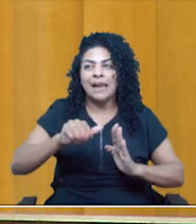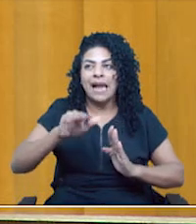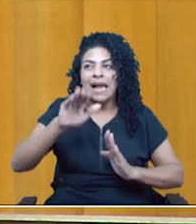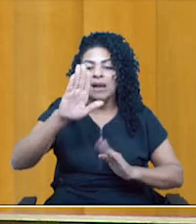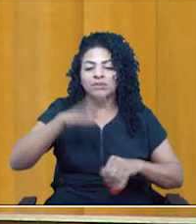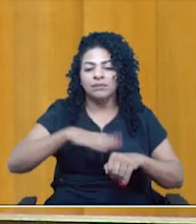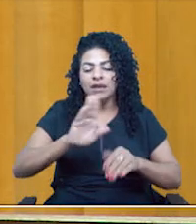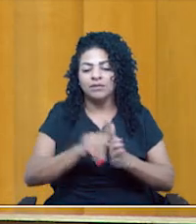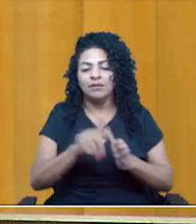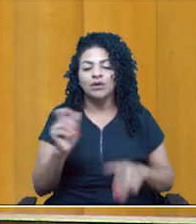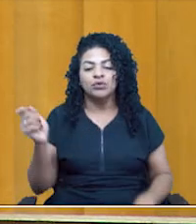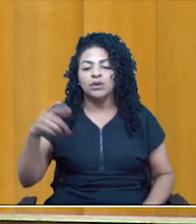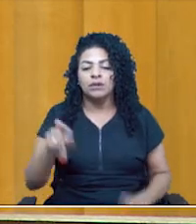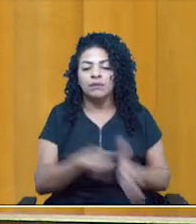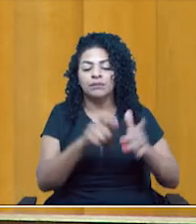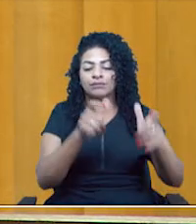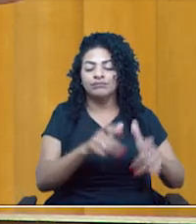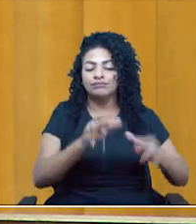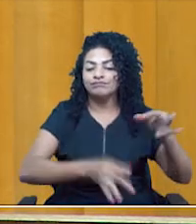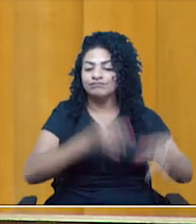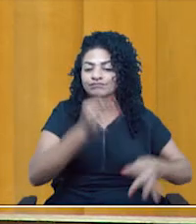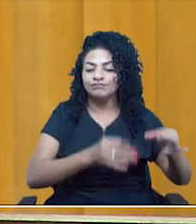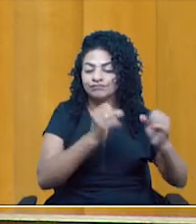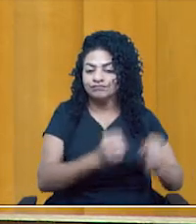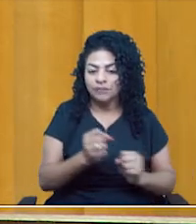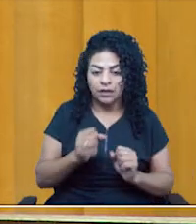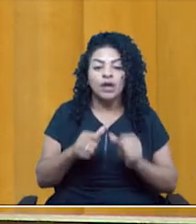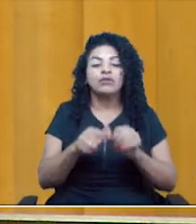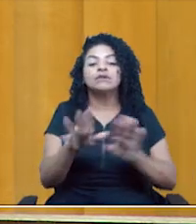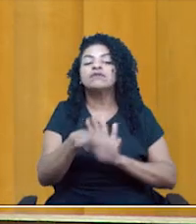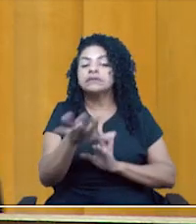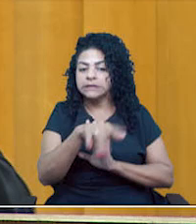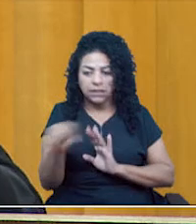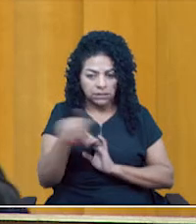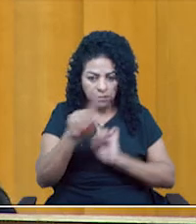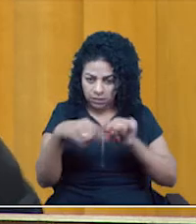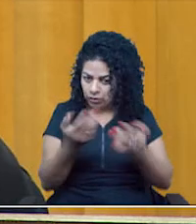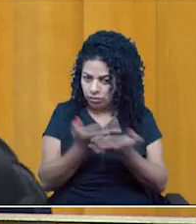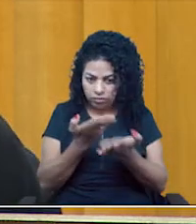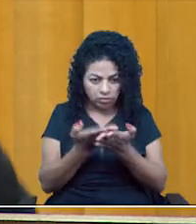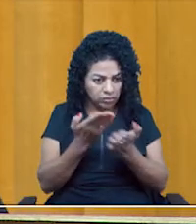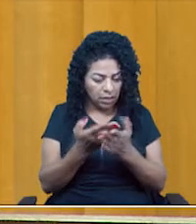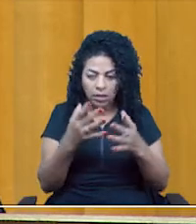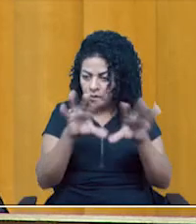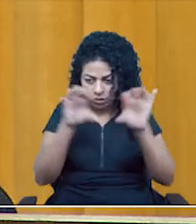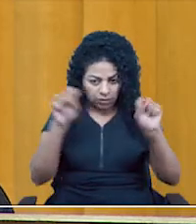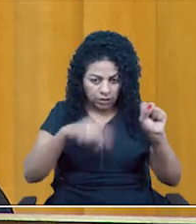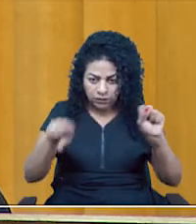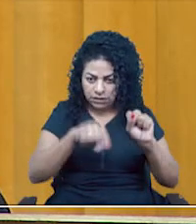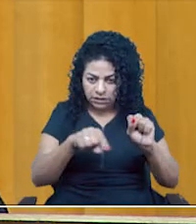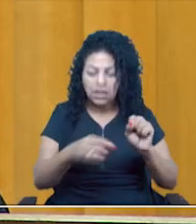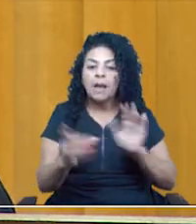segundo grau. Deixo para os senhores analisar, estudar as circunstâncias, as peculiaridades dos seus tribunais. Vejam, eu estou trazendo dados macro.